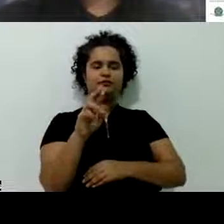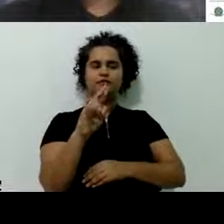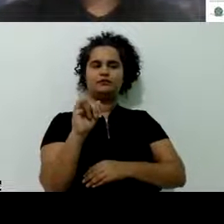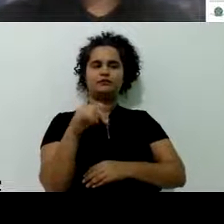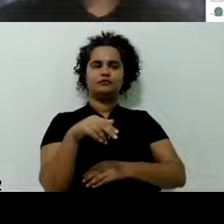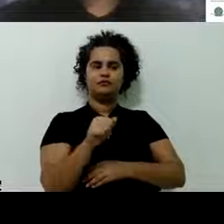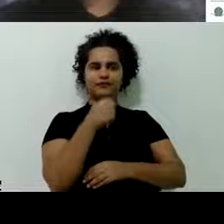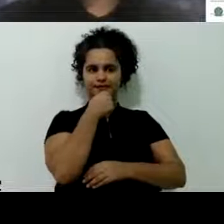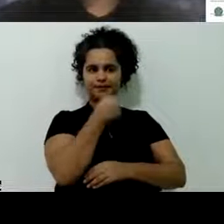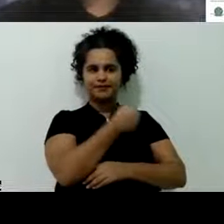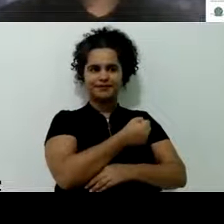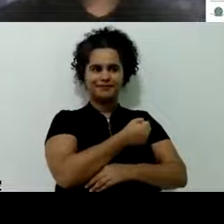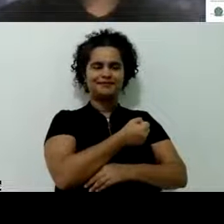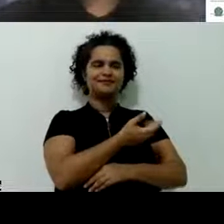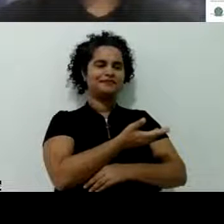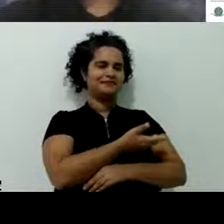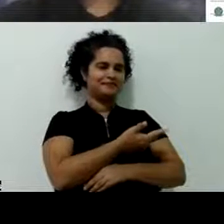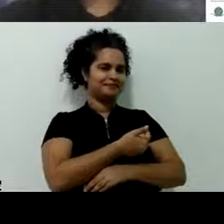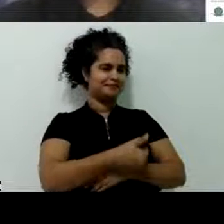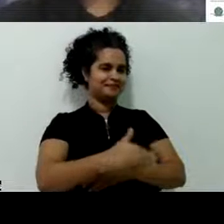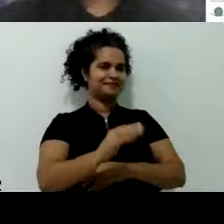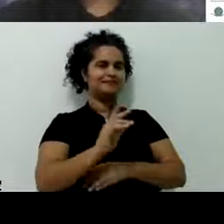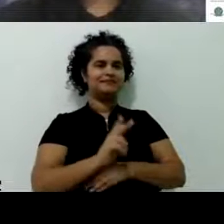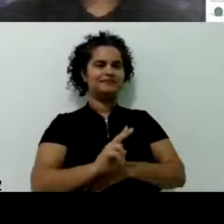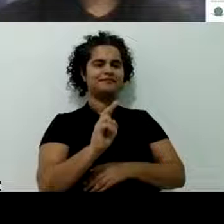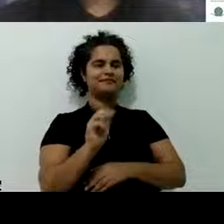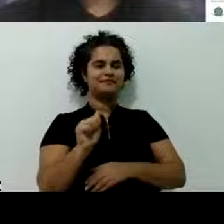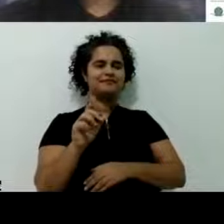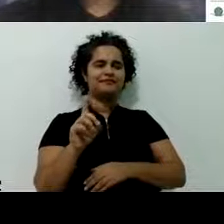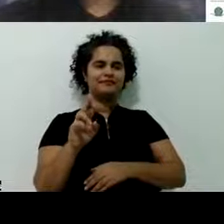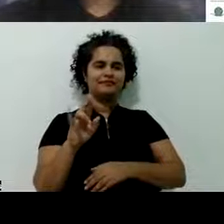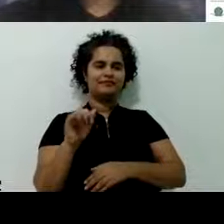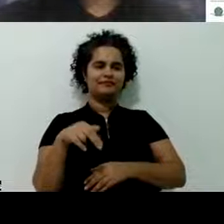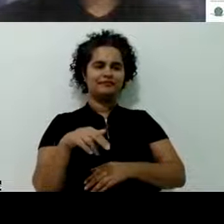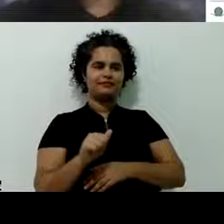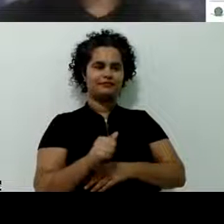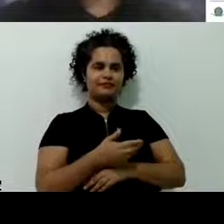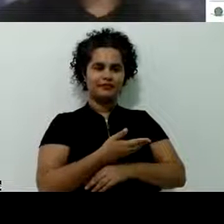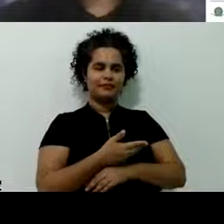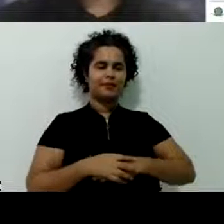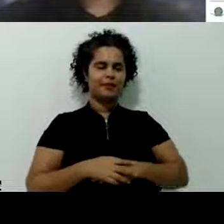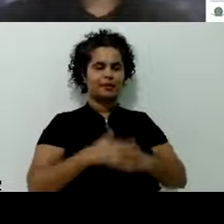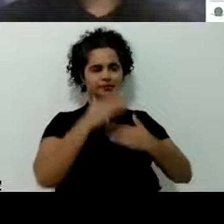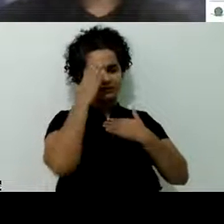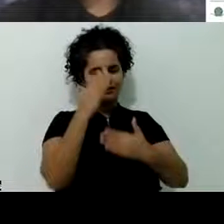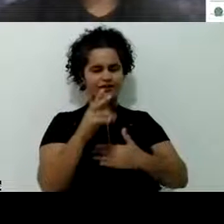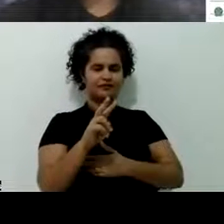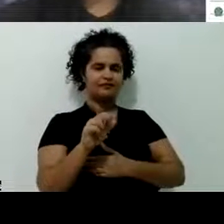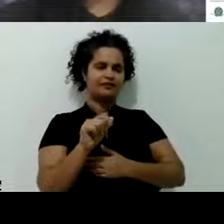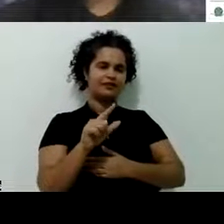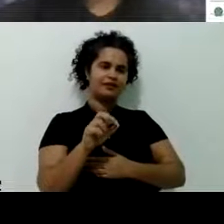ela. Ok, Adriana? A palavra é sua. Obrigada, Valéria. Boa noite a